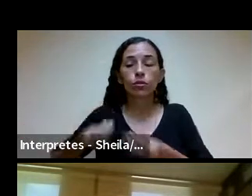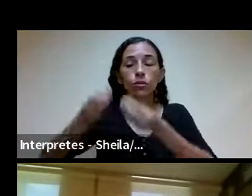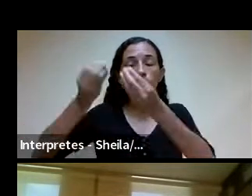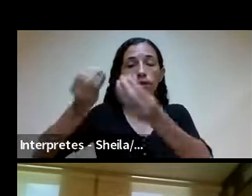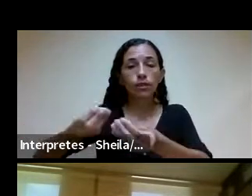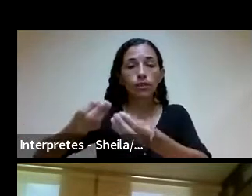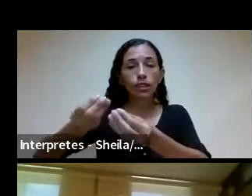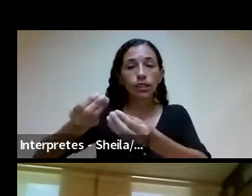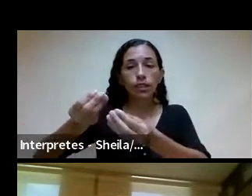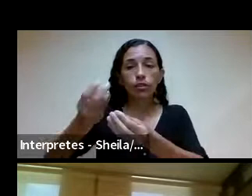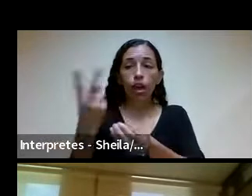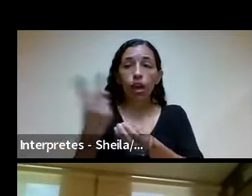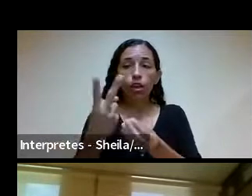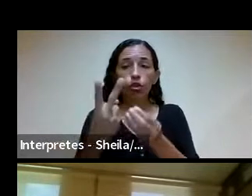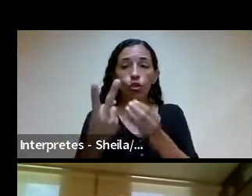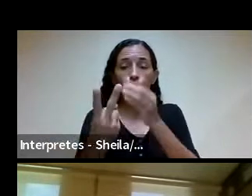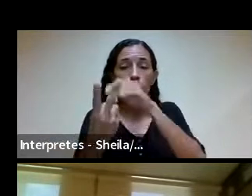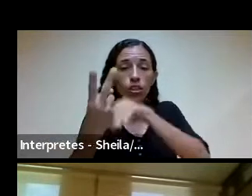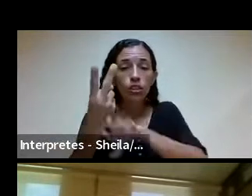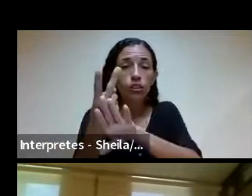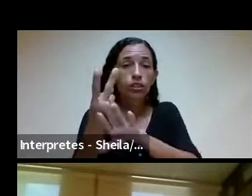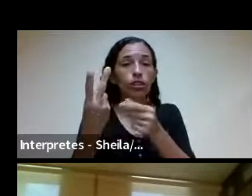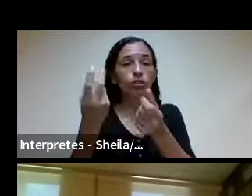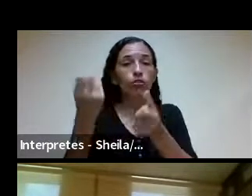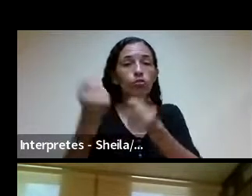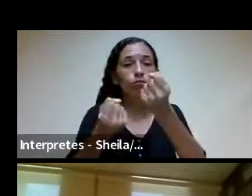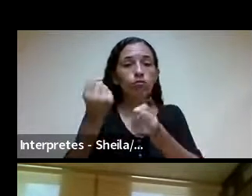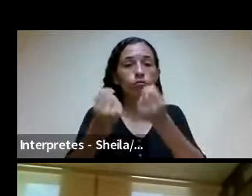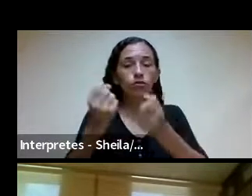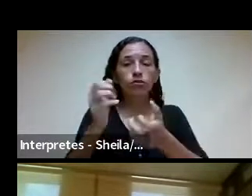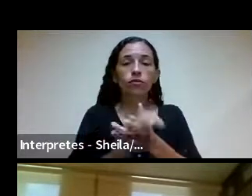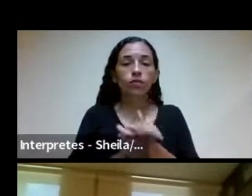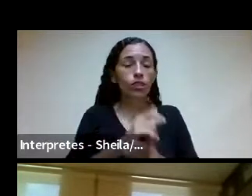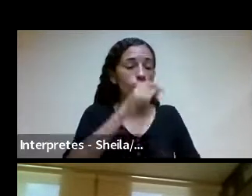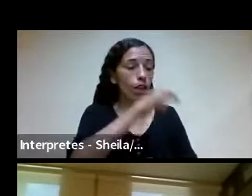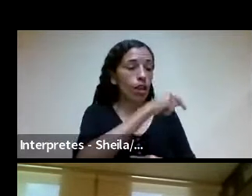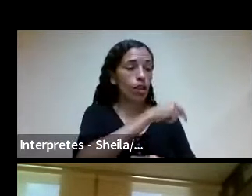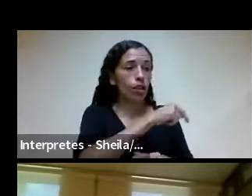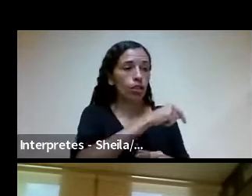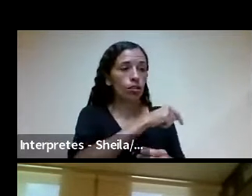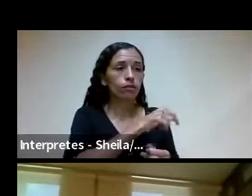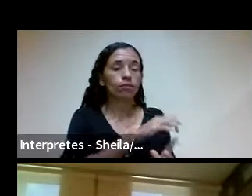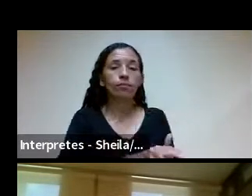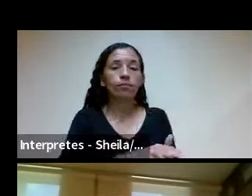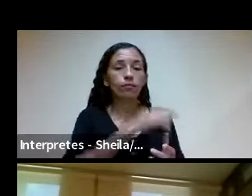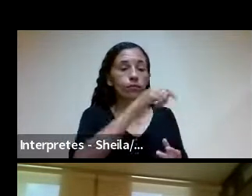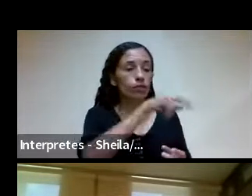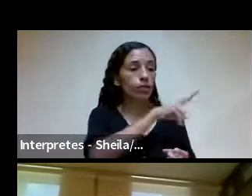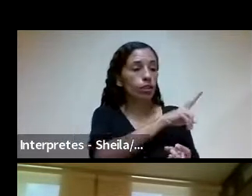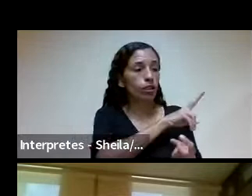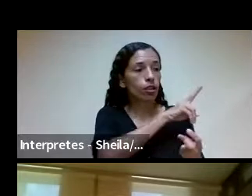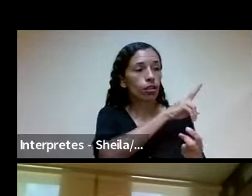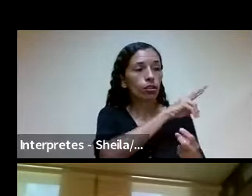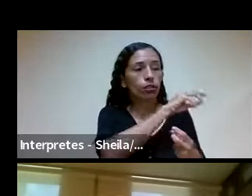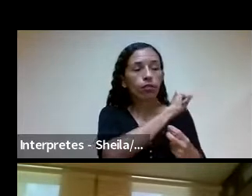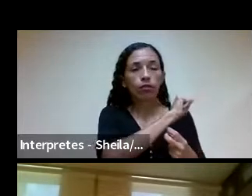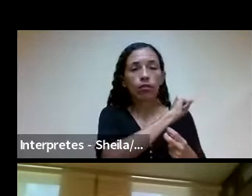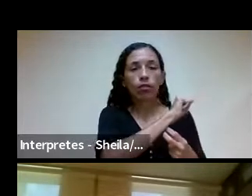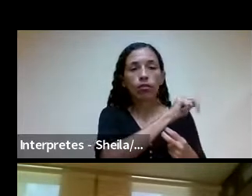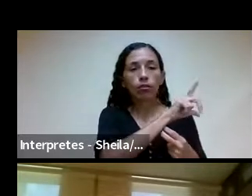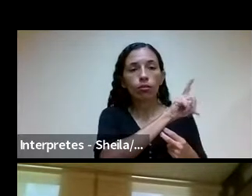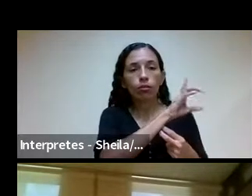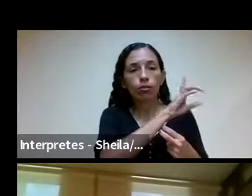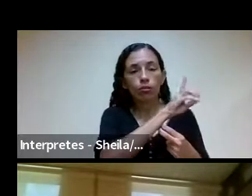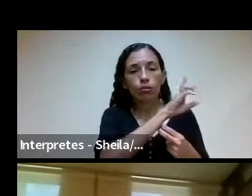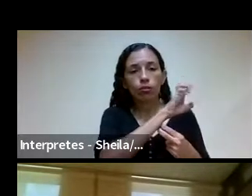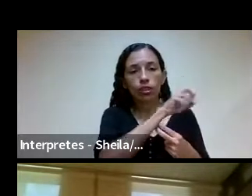favor dos investigados Valdenício José da Costa e Manuel Messias Marinho. B. Entrega